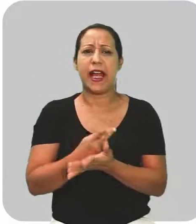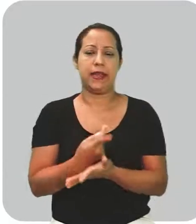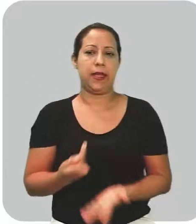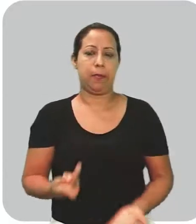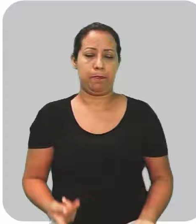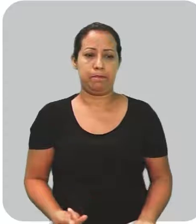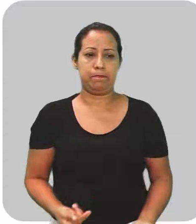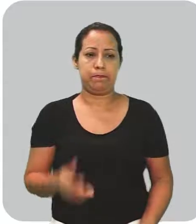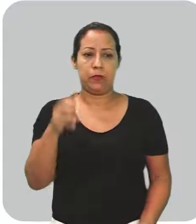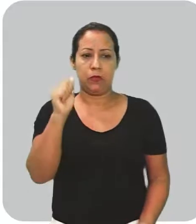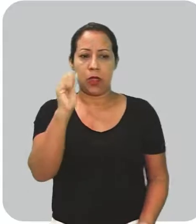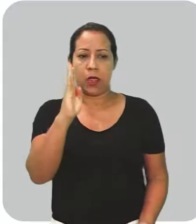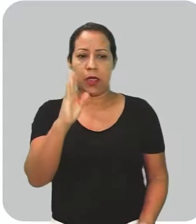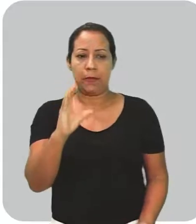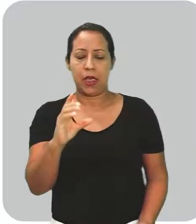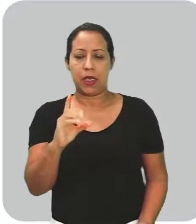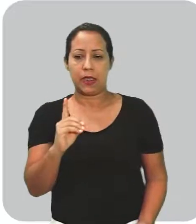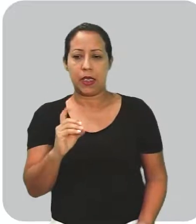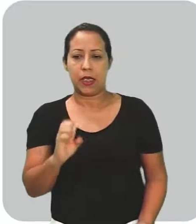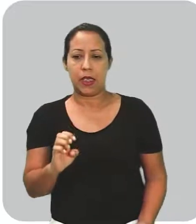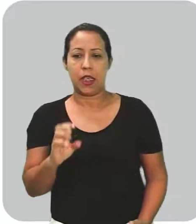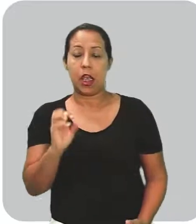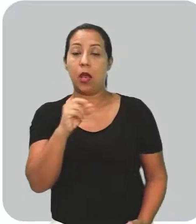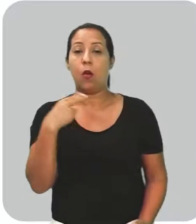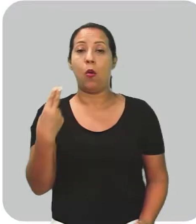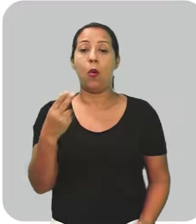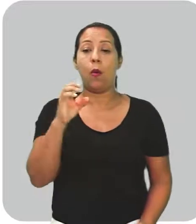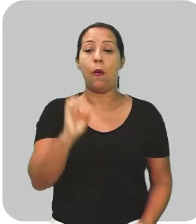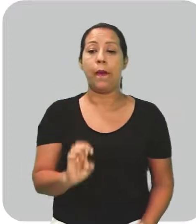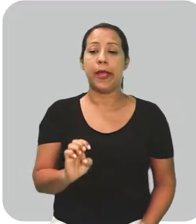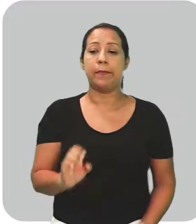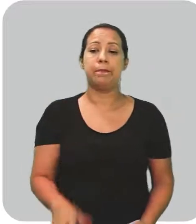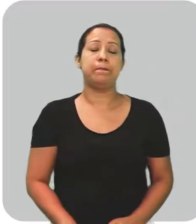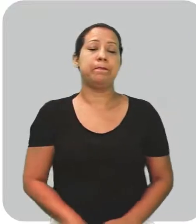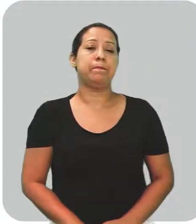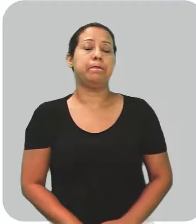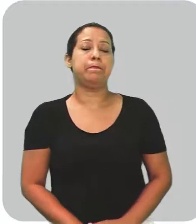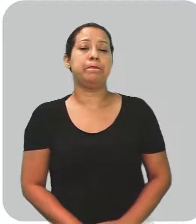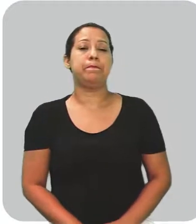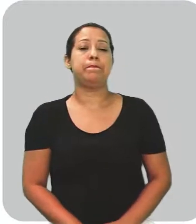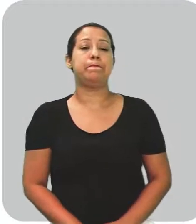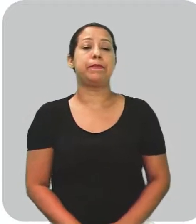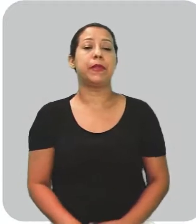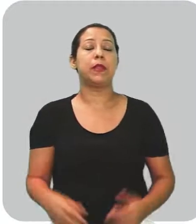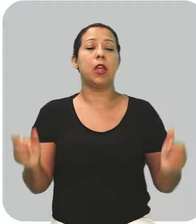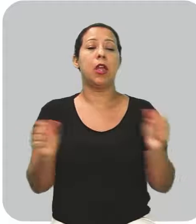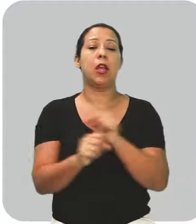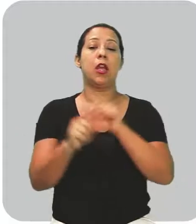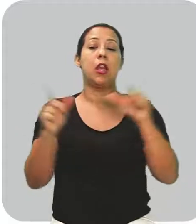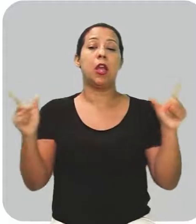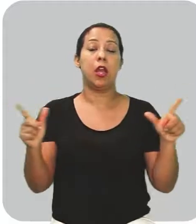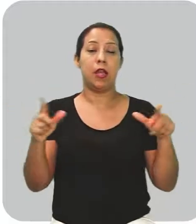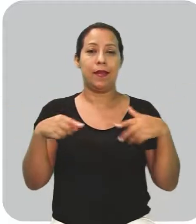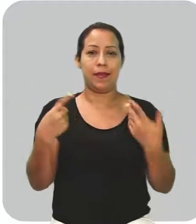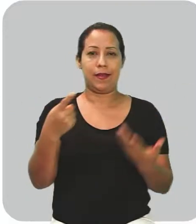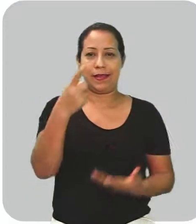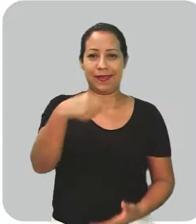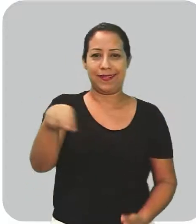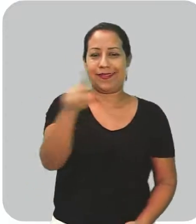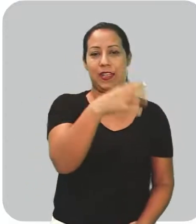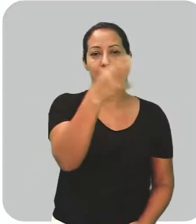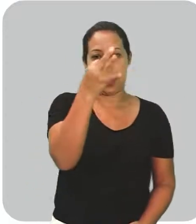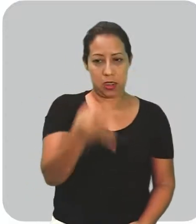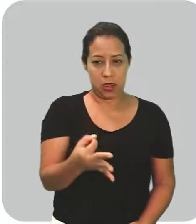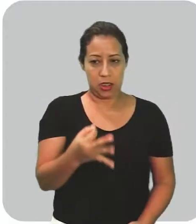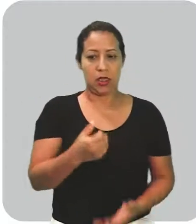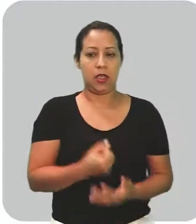incorreta? A, B, C, D ou E? E é claro que você gabaritou, e eu tenho certeza